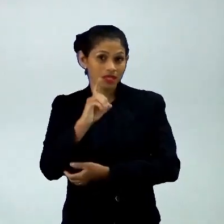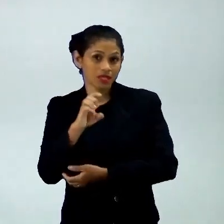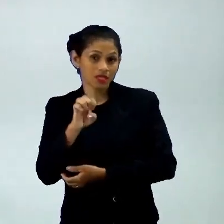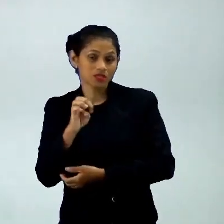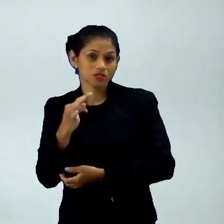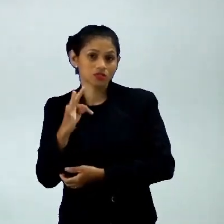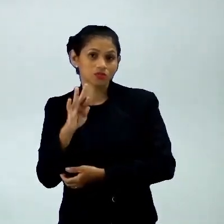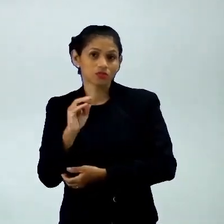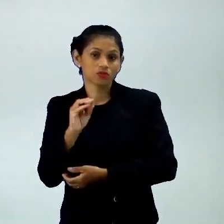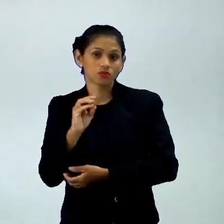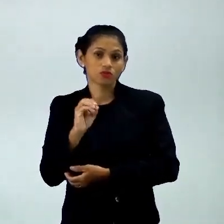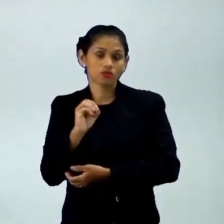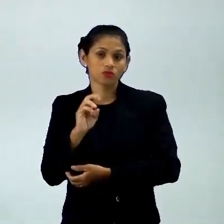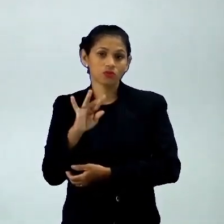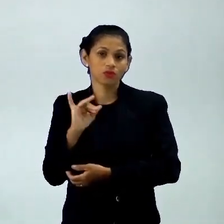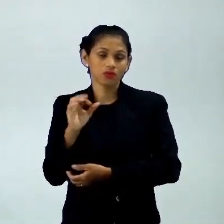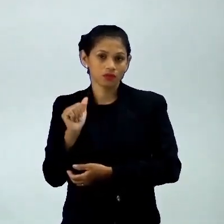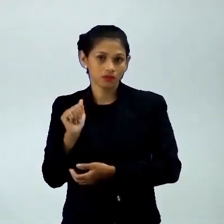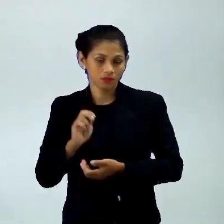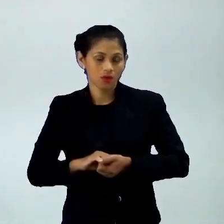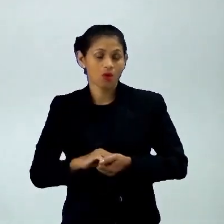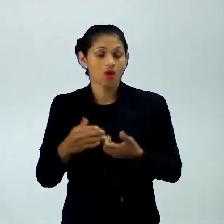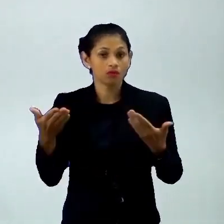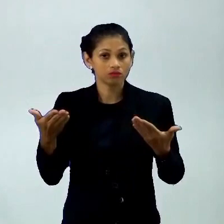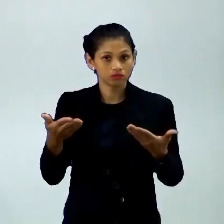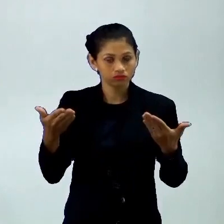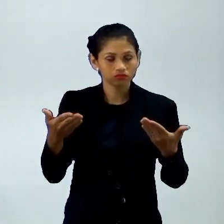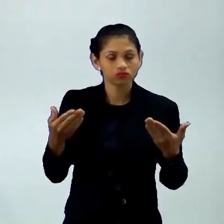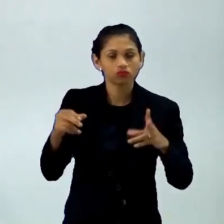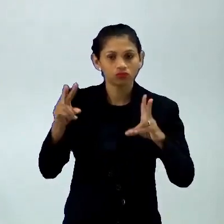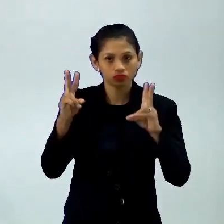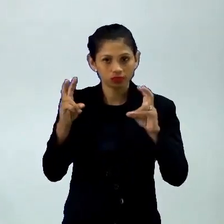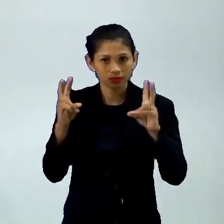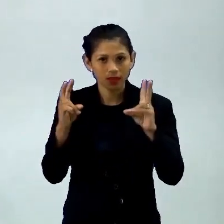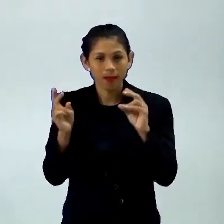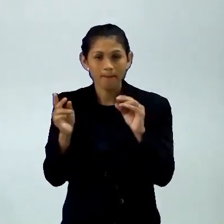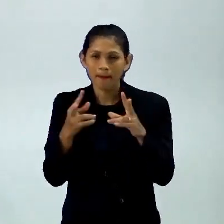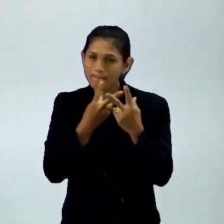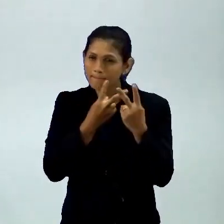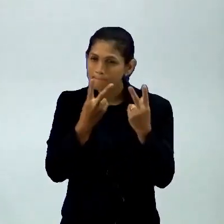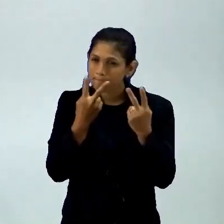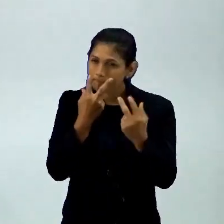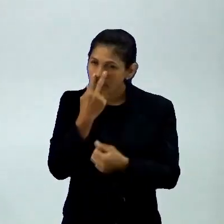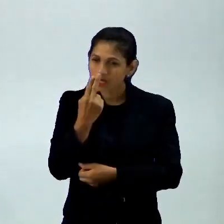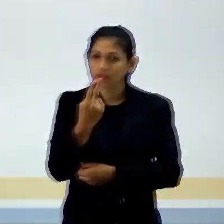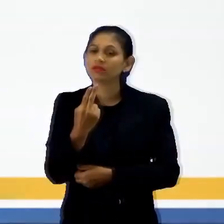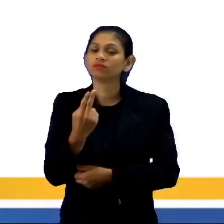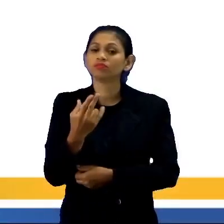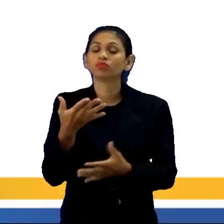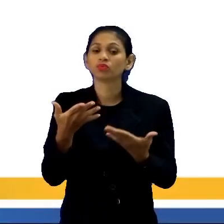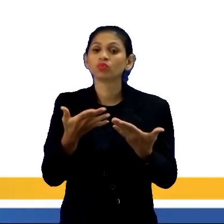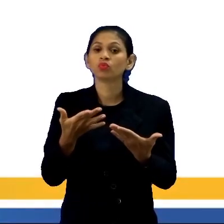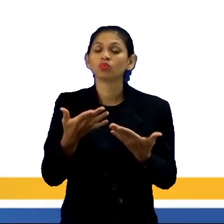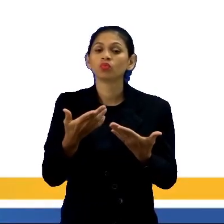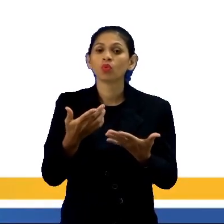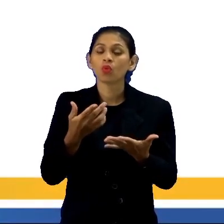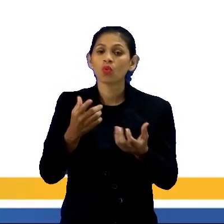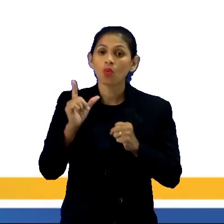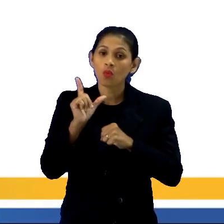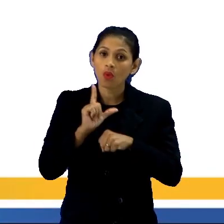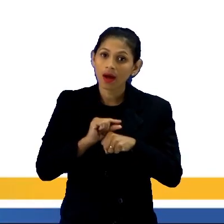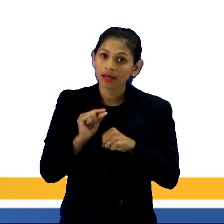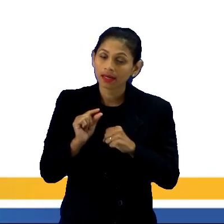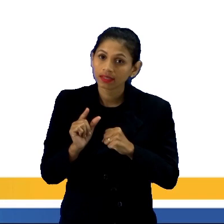textual, muito semelhante ao editorial. Hoje nós vamos falar sobre o artigo de opinião. Vamos lá conhecer um pouquinho sobre